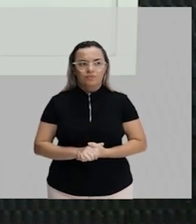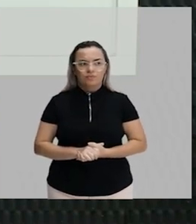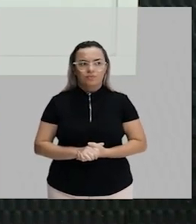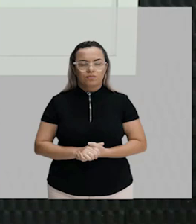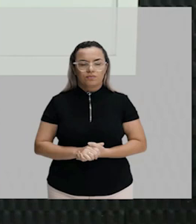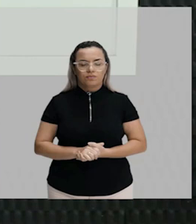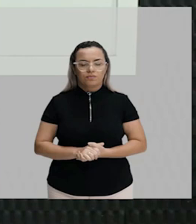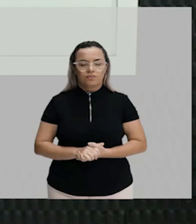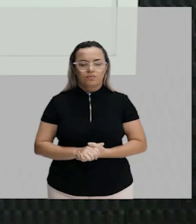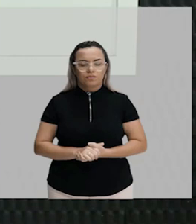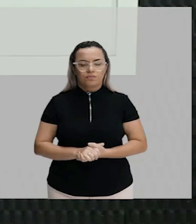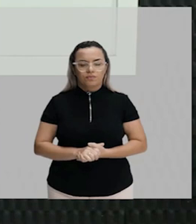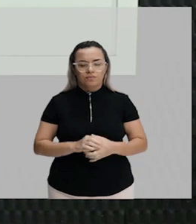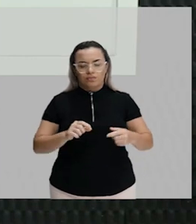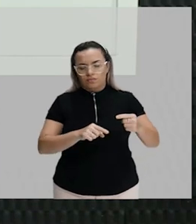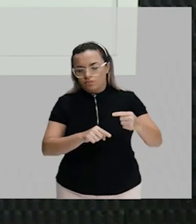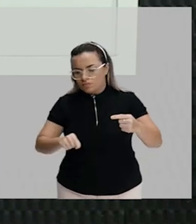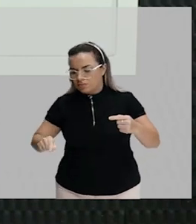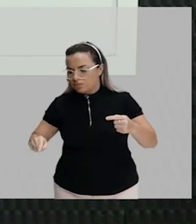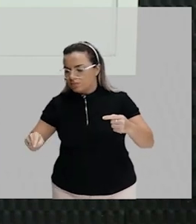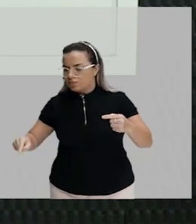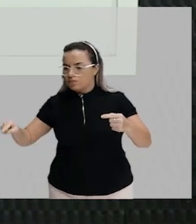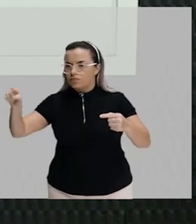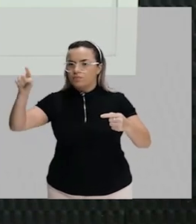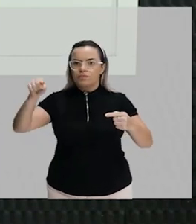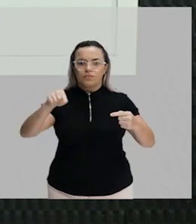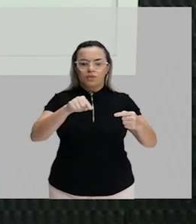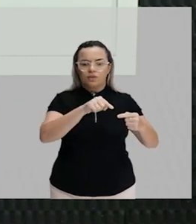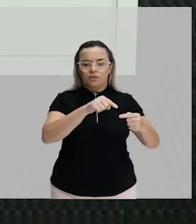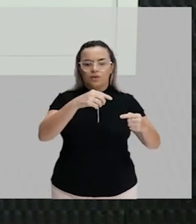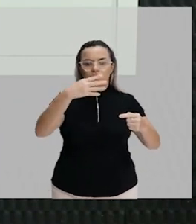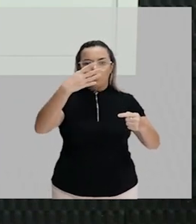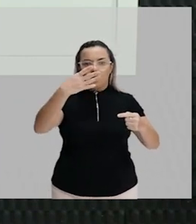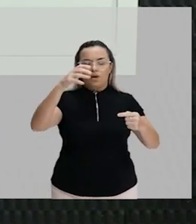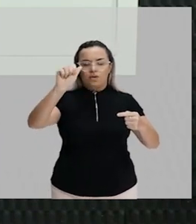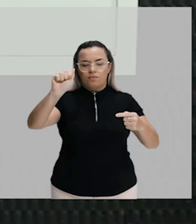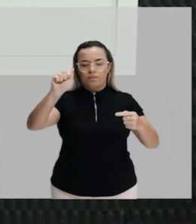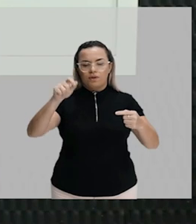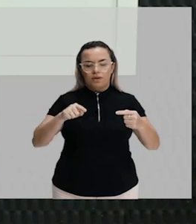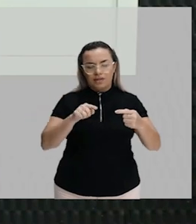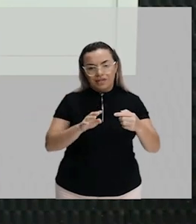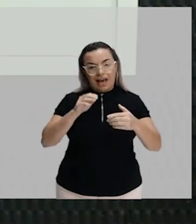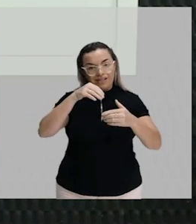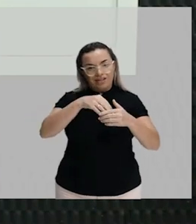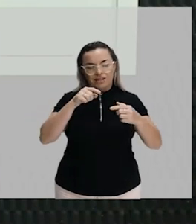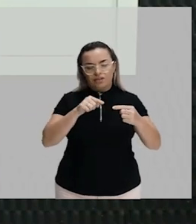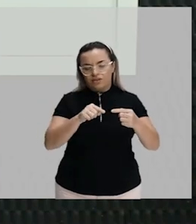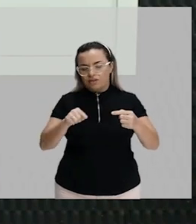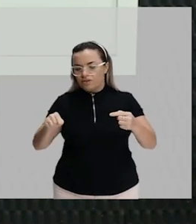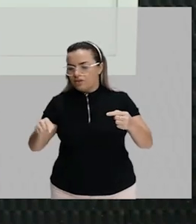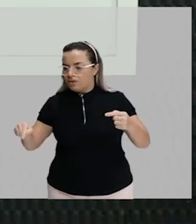ess é a externa e a interna é percorrida por uma corrente de três né para